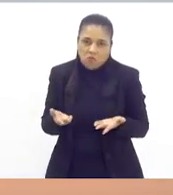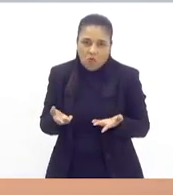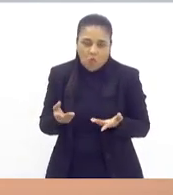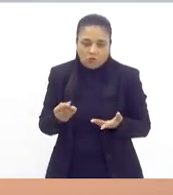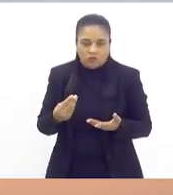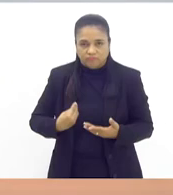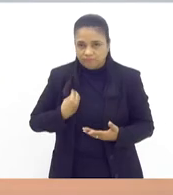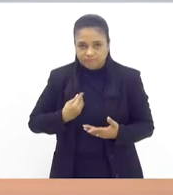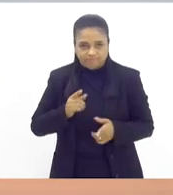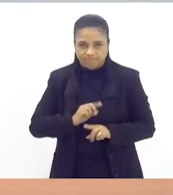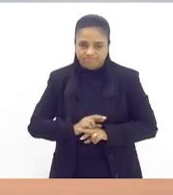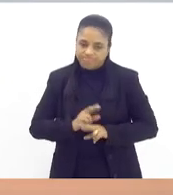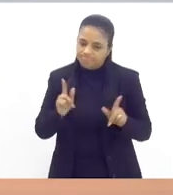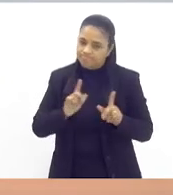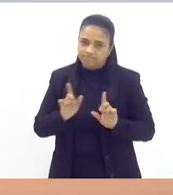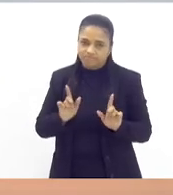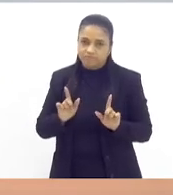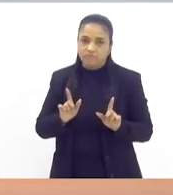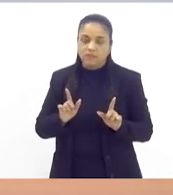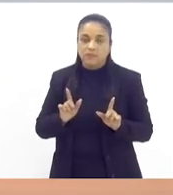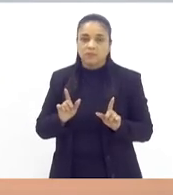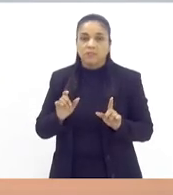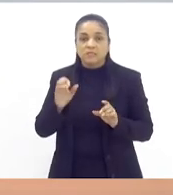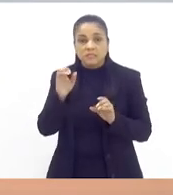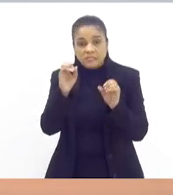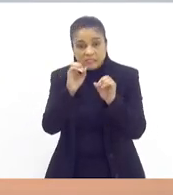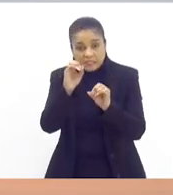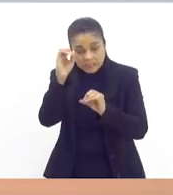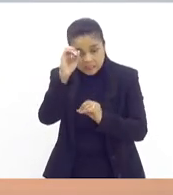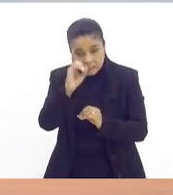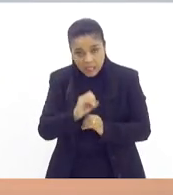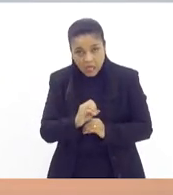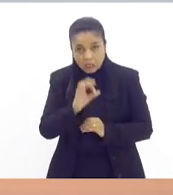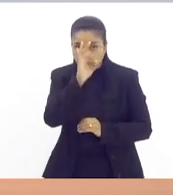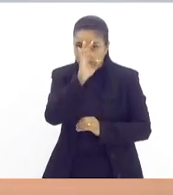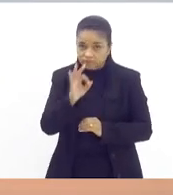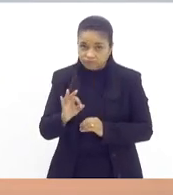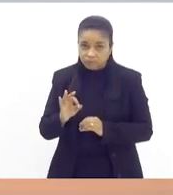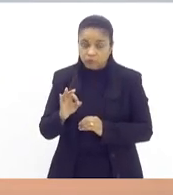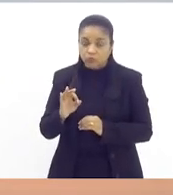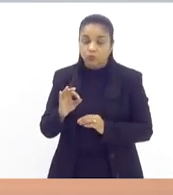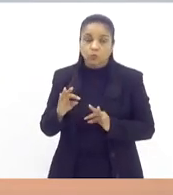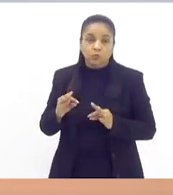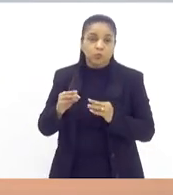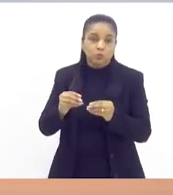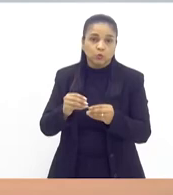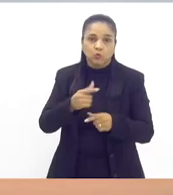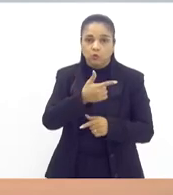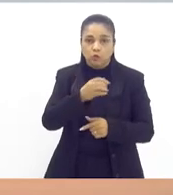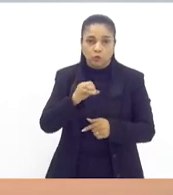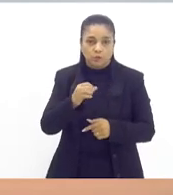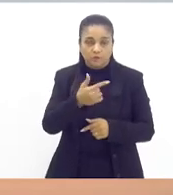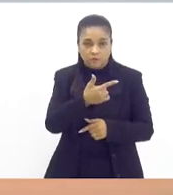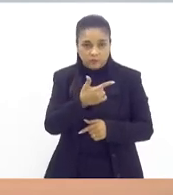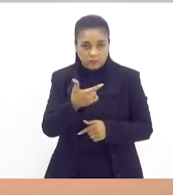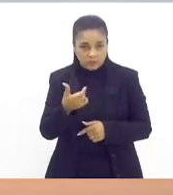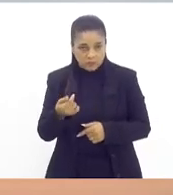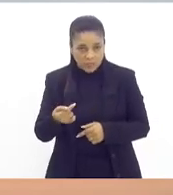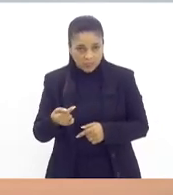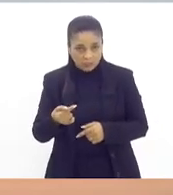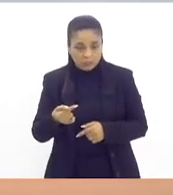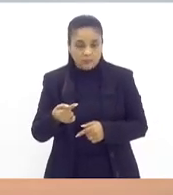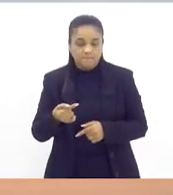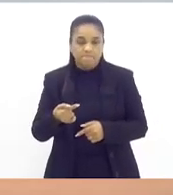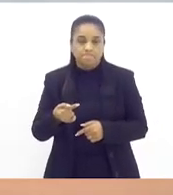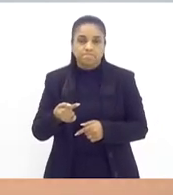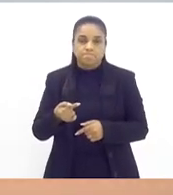claro. Inclusive, está zerando a alíquota do IPI de tudo que não é fabricado na Zona Franca em 2027 já. Não se